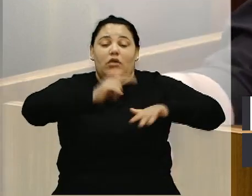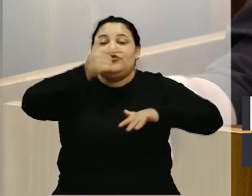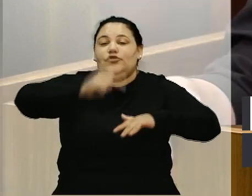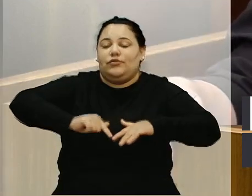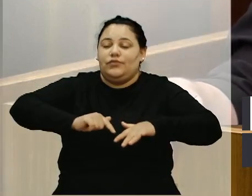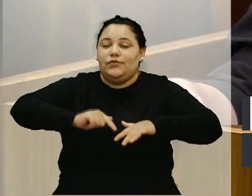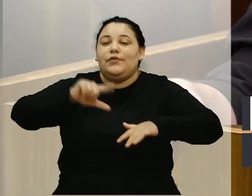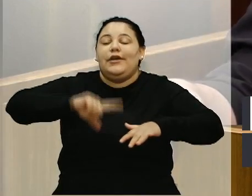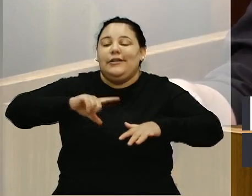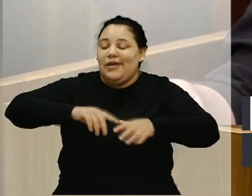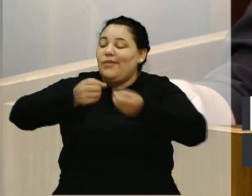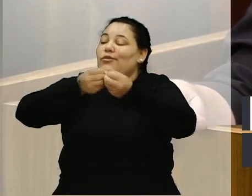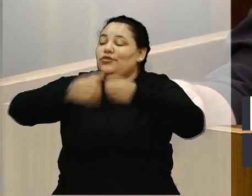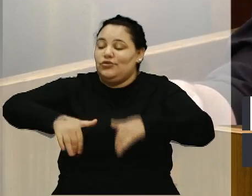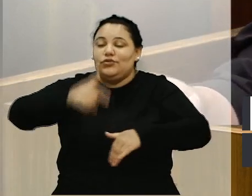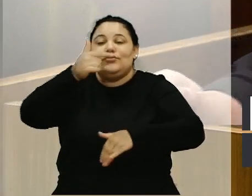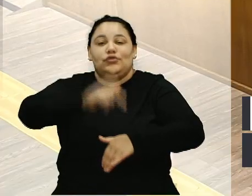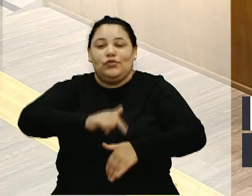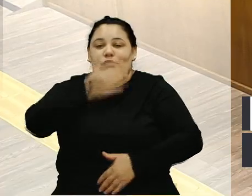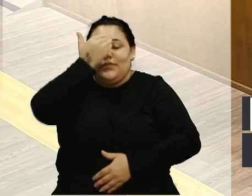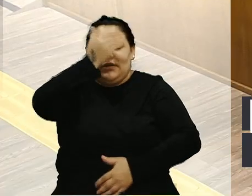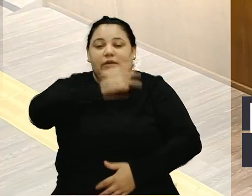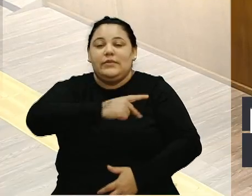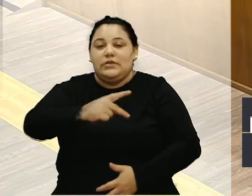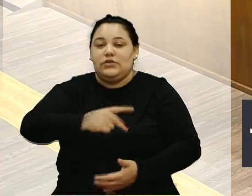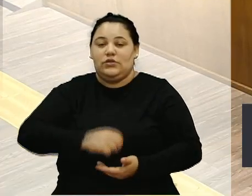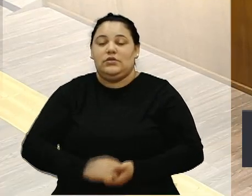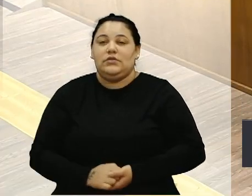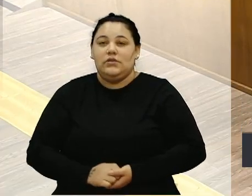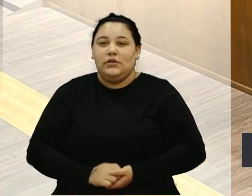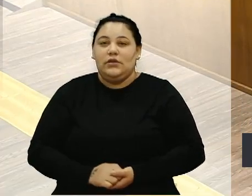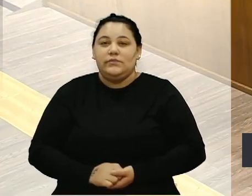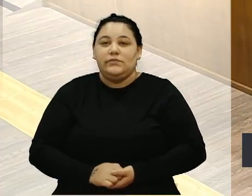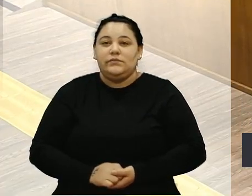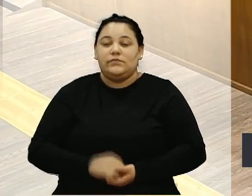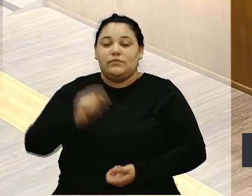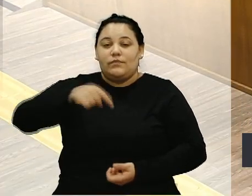maiores prejuízos ainda. Obrigado, senhor presidente. Próximo vereador inscrito no Grande